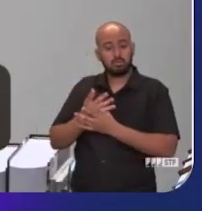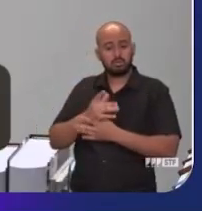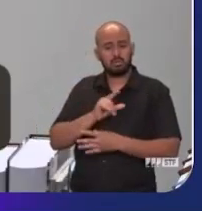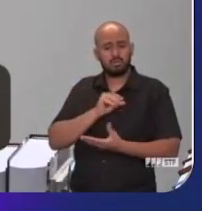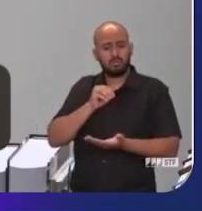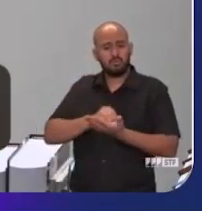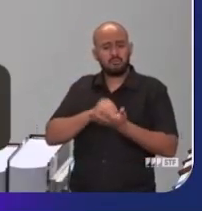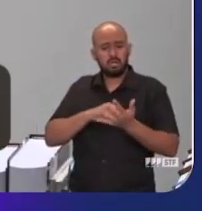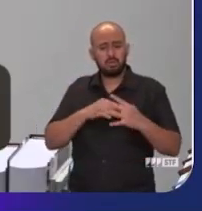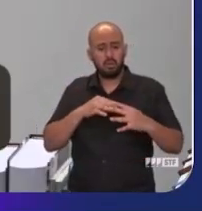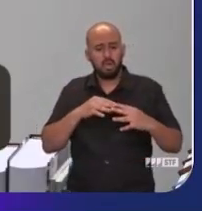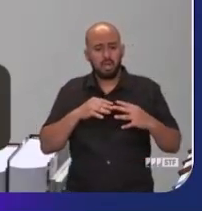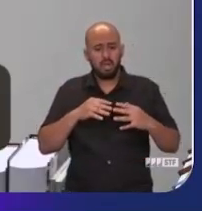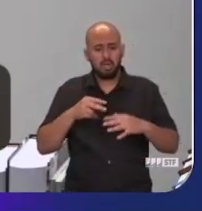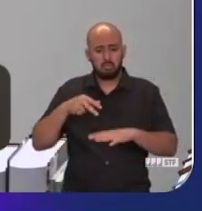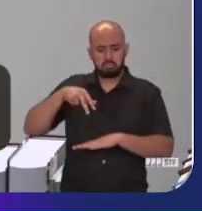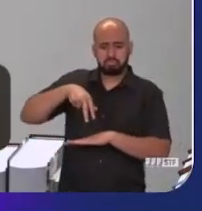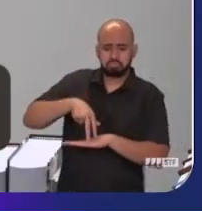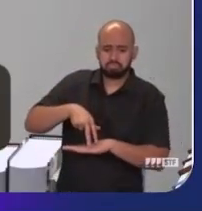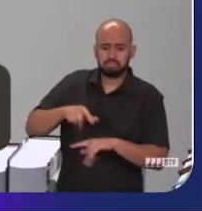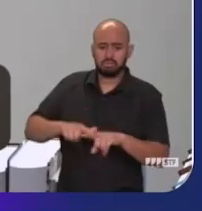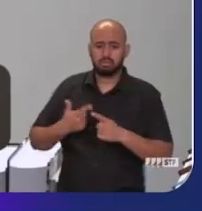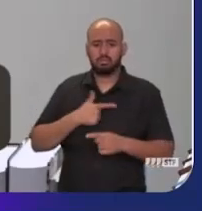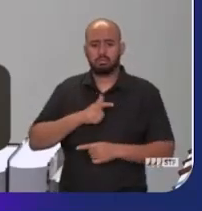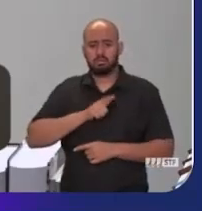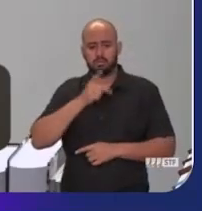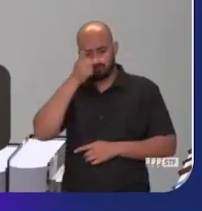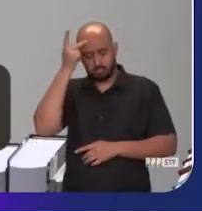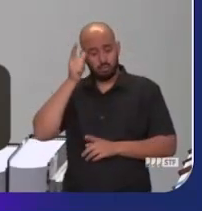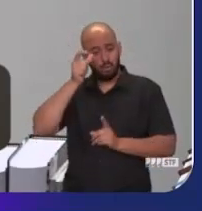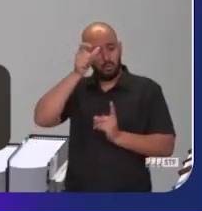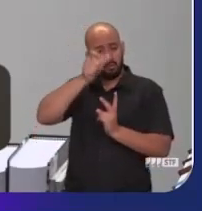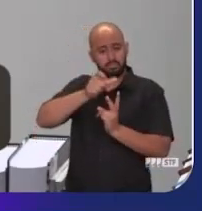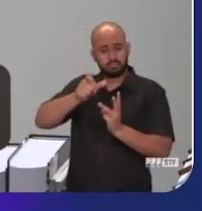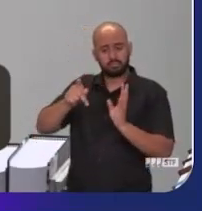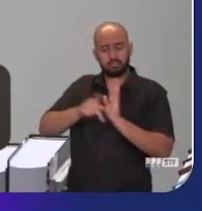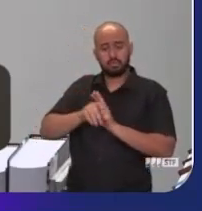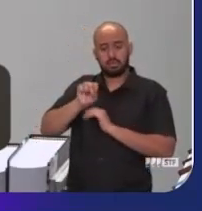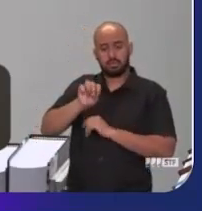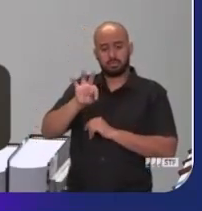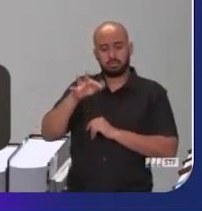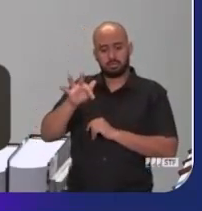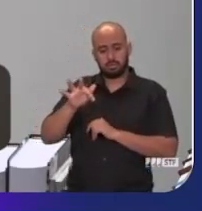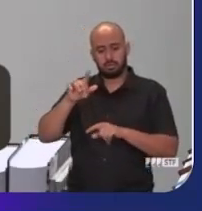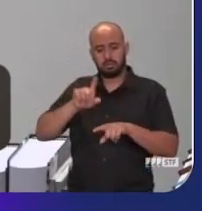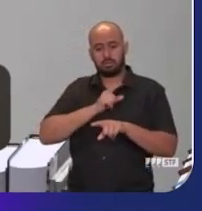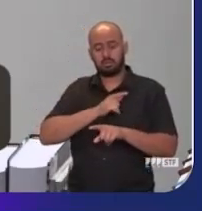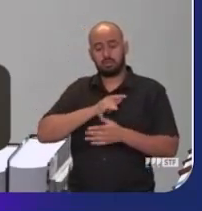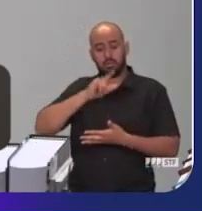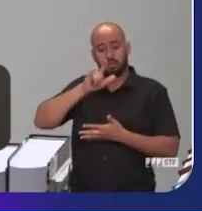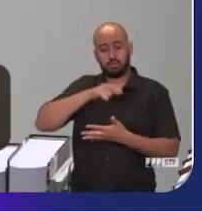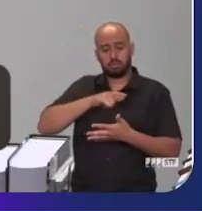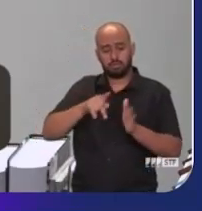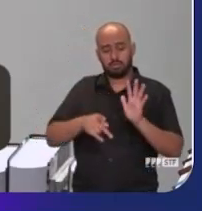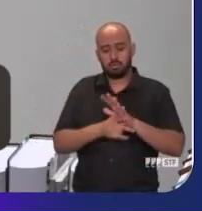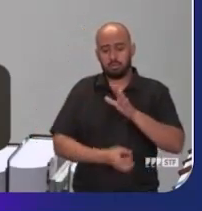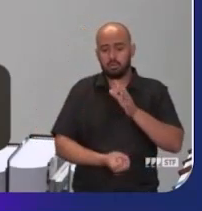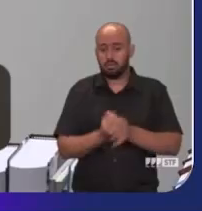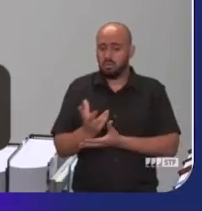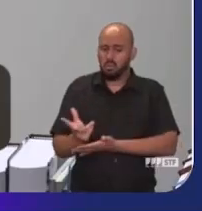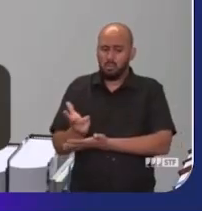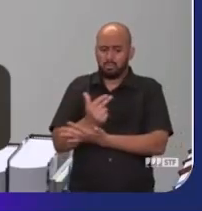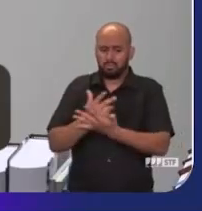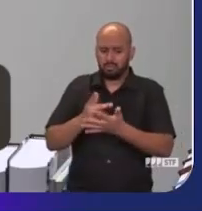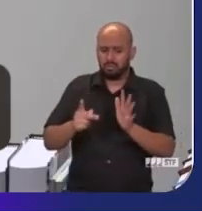instabilidades, indicadas como integrantes do Supremo Tribunal Federal. O documento criado por Hélio Ferreira Lima desenhava